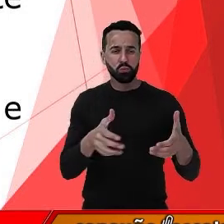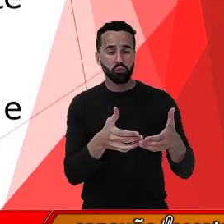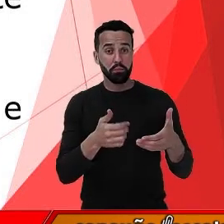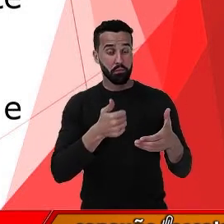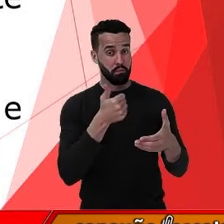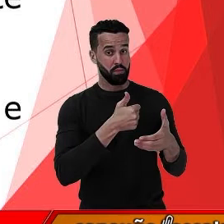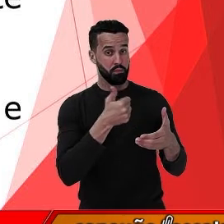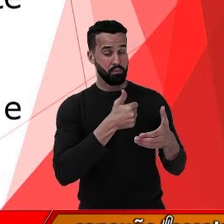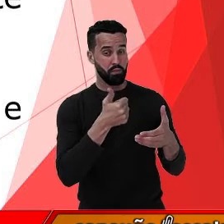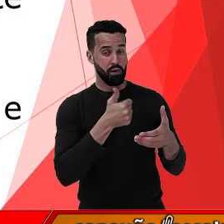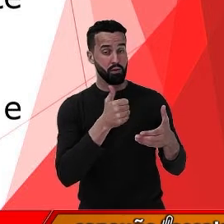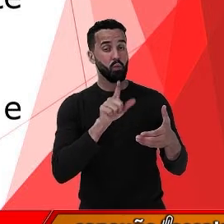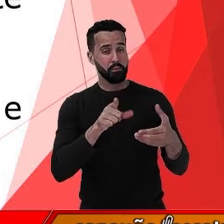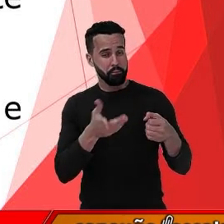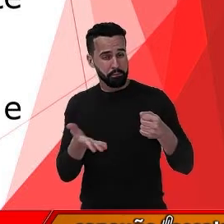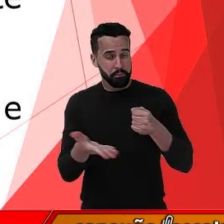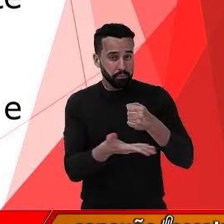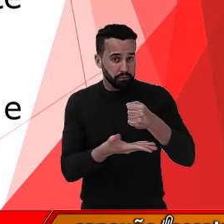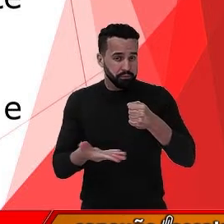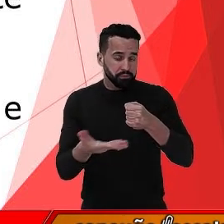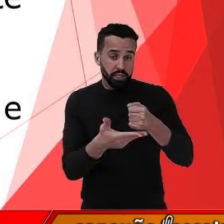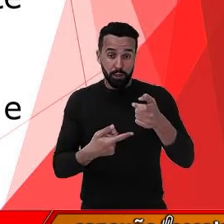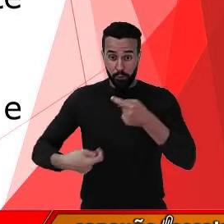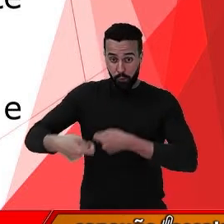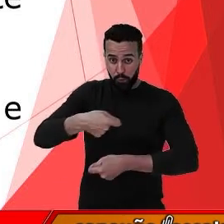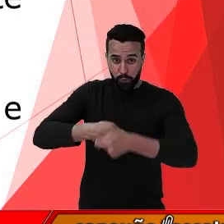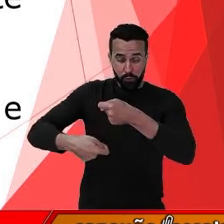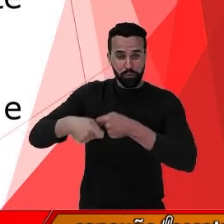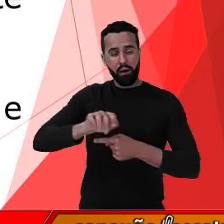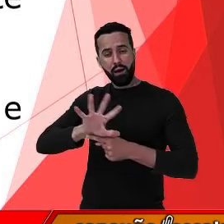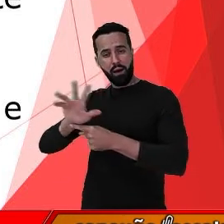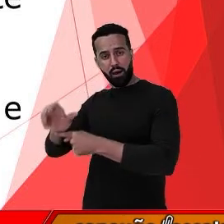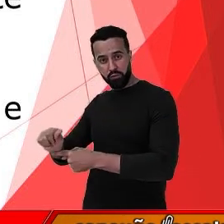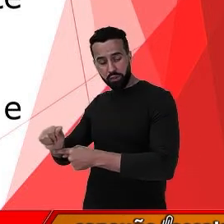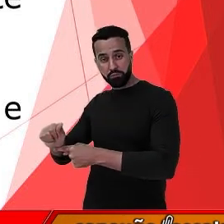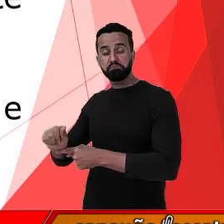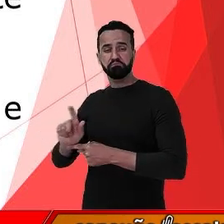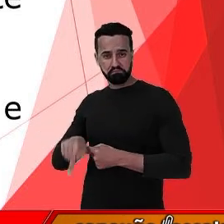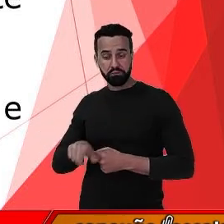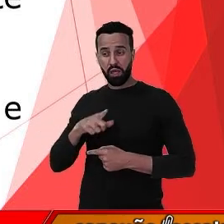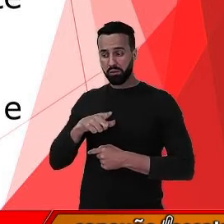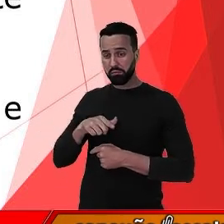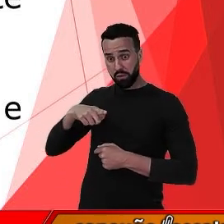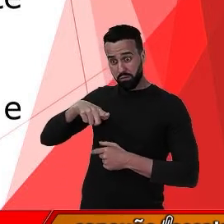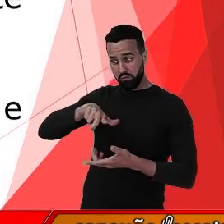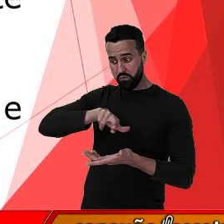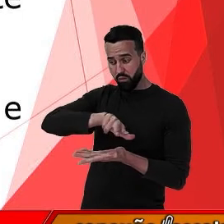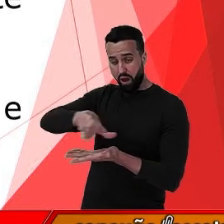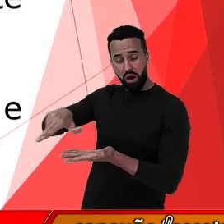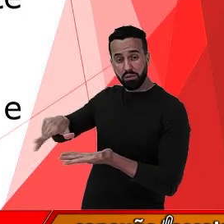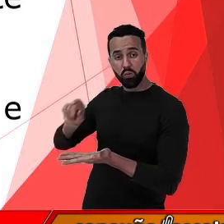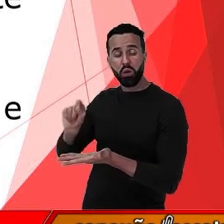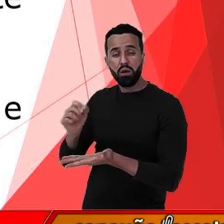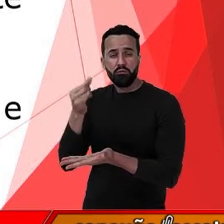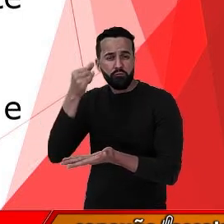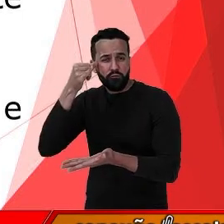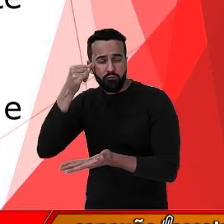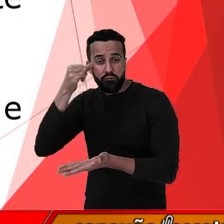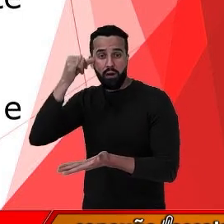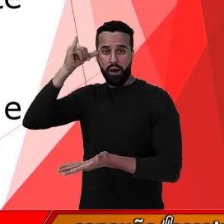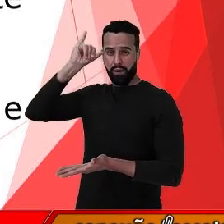da economia africana. Lá nós encontramos diversas fazendas que têm ali um modelo